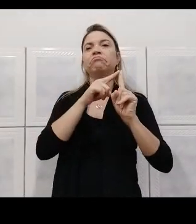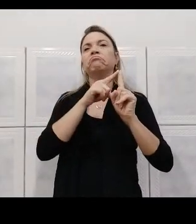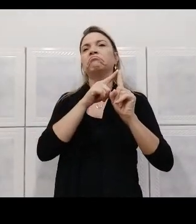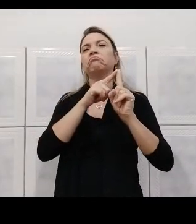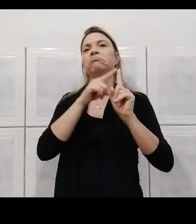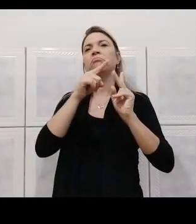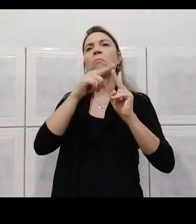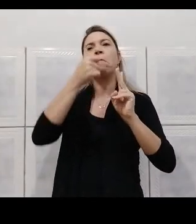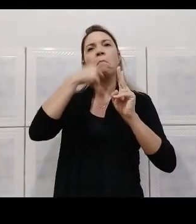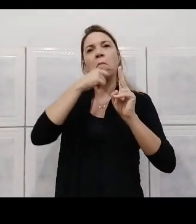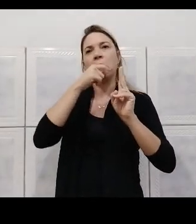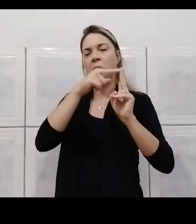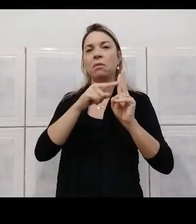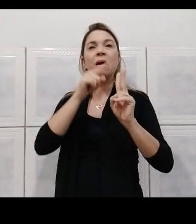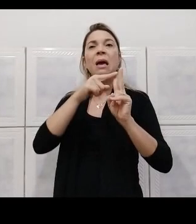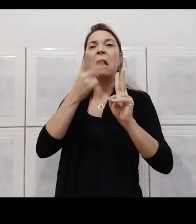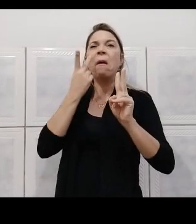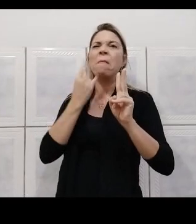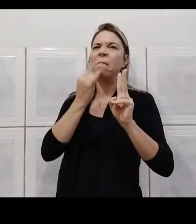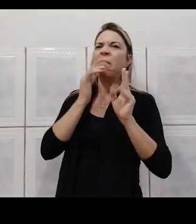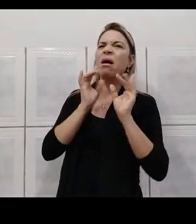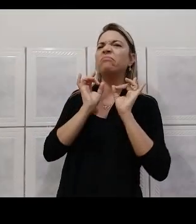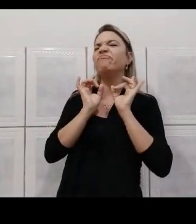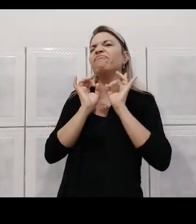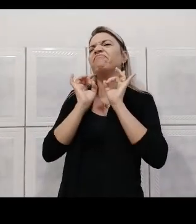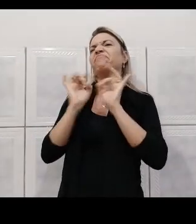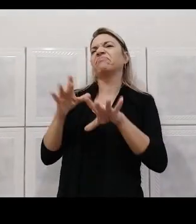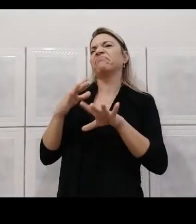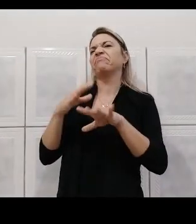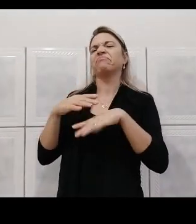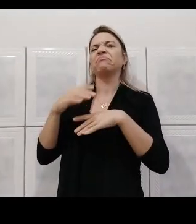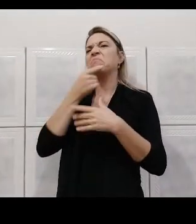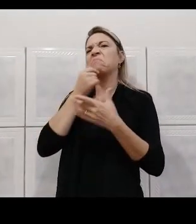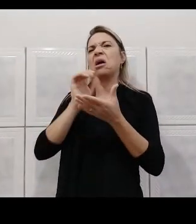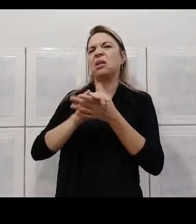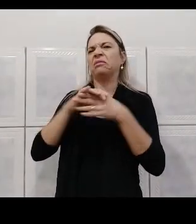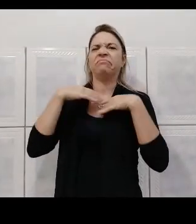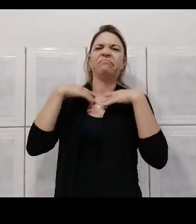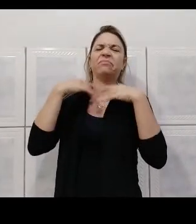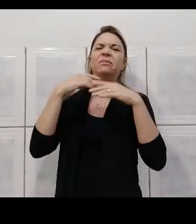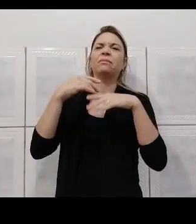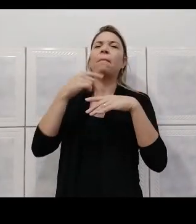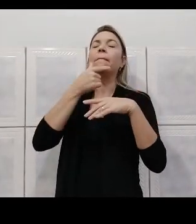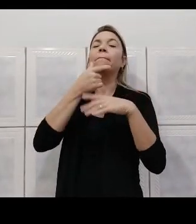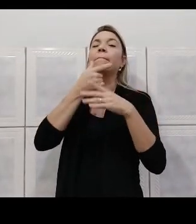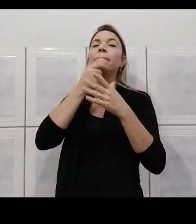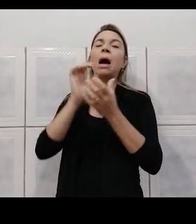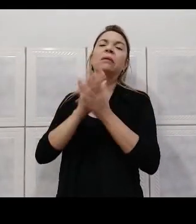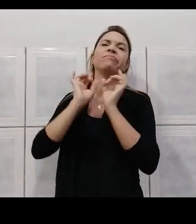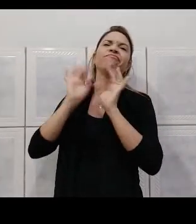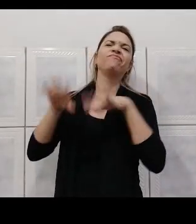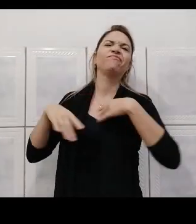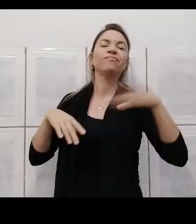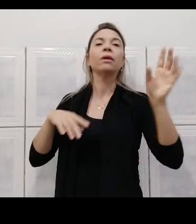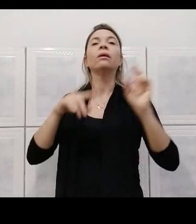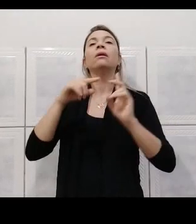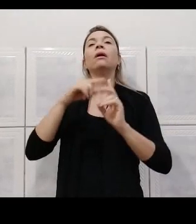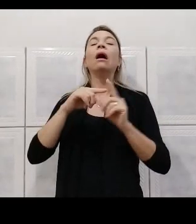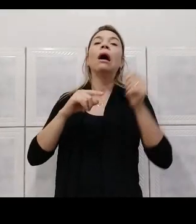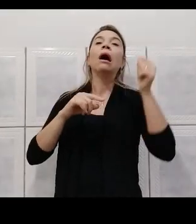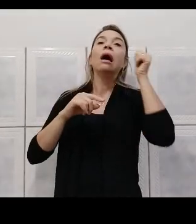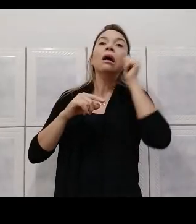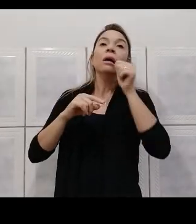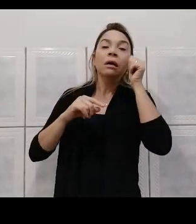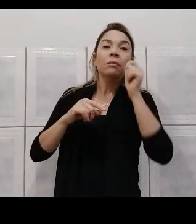mãe, não tendo mais notícias do pai, acabou unindo-se a um outro homem e então engravidou.